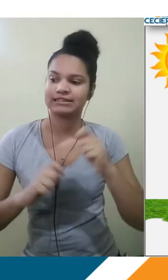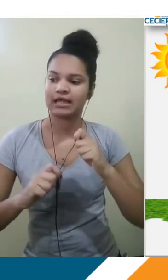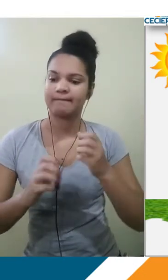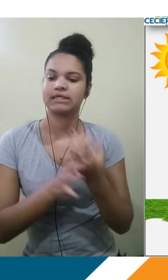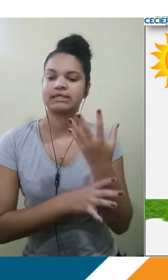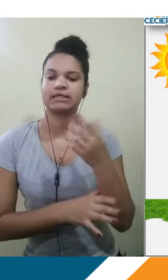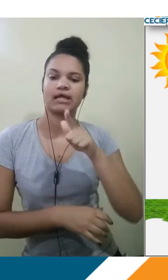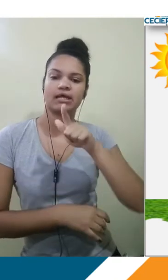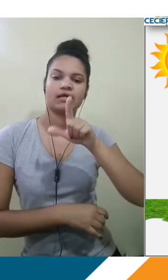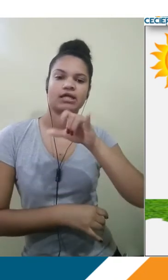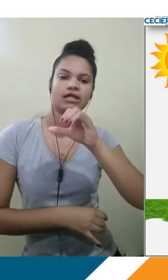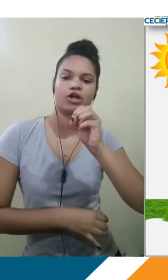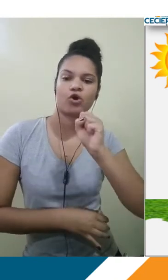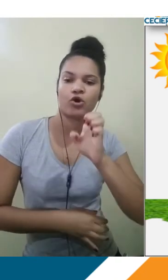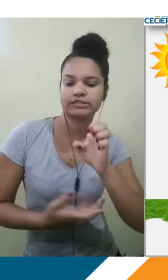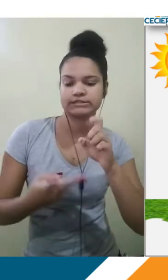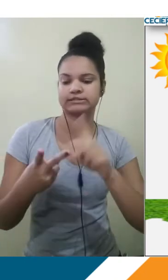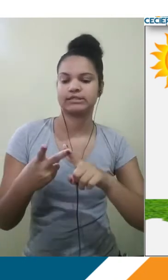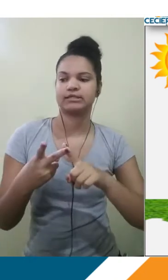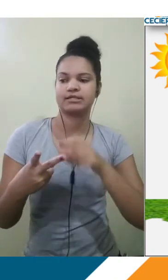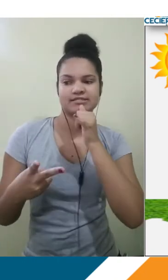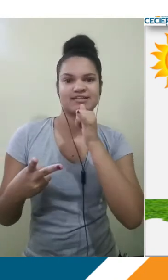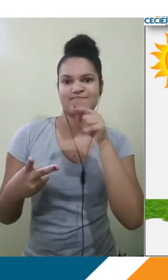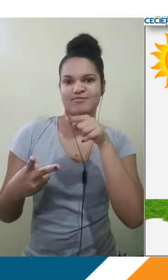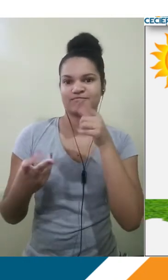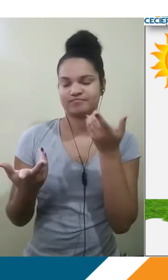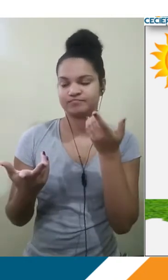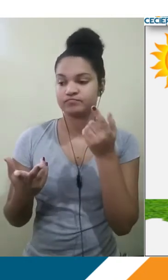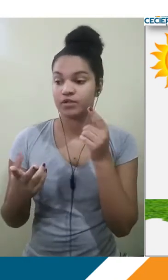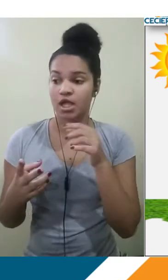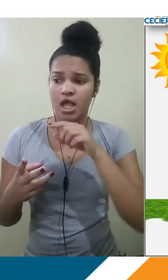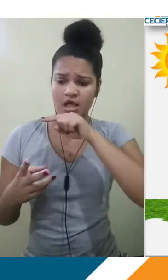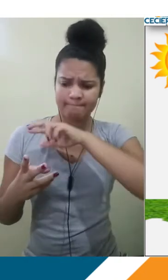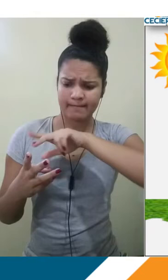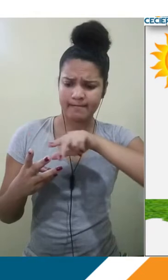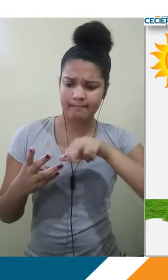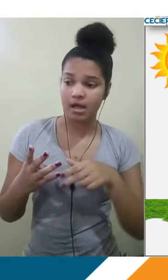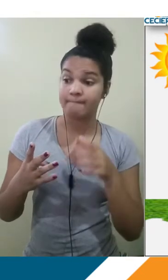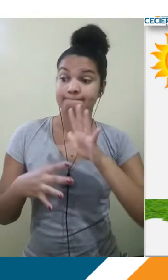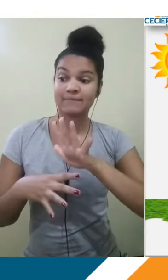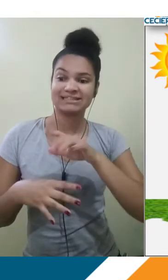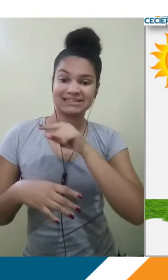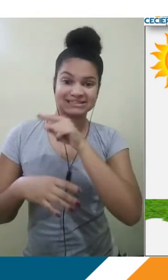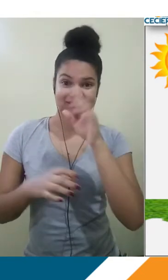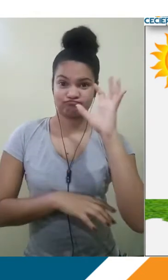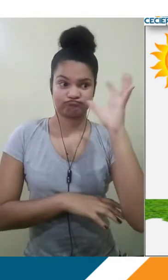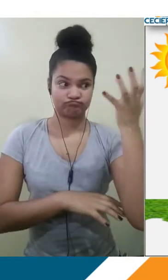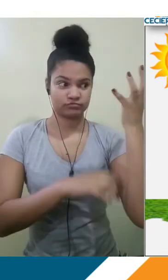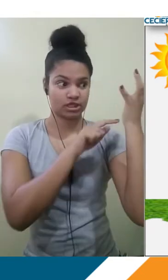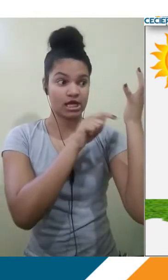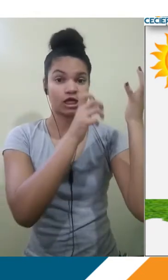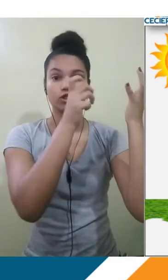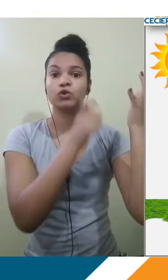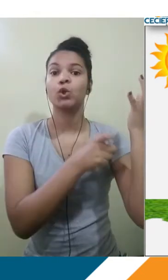matéria orgânica, como a glicose. No caso desses vegetais, a estrutura responsável pela